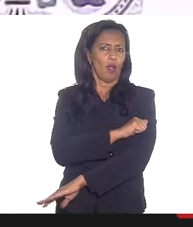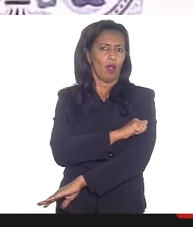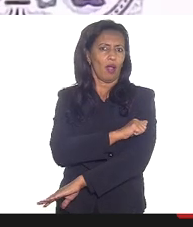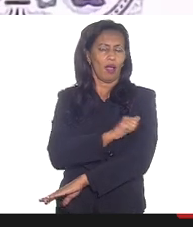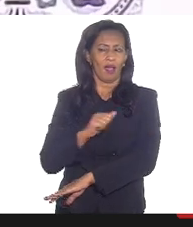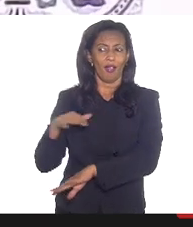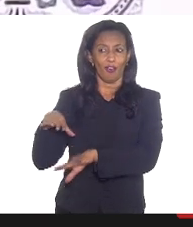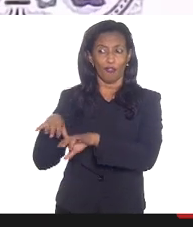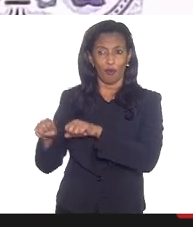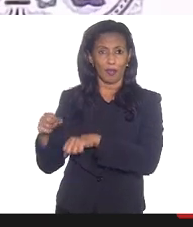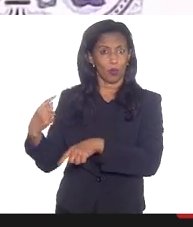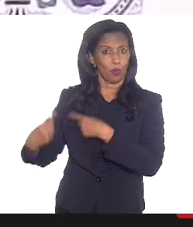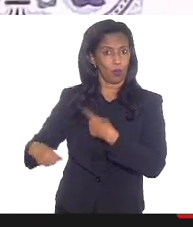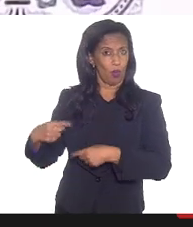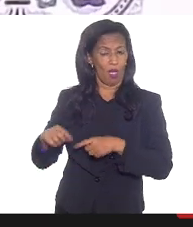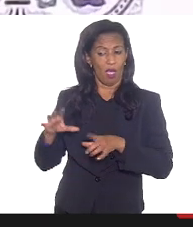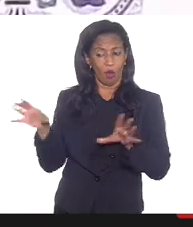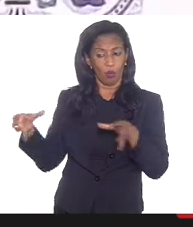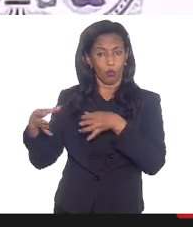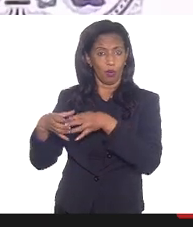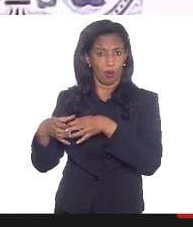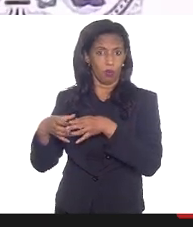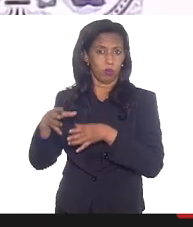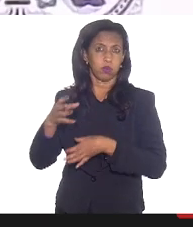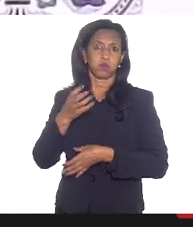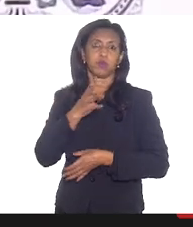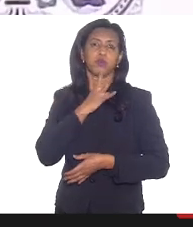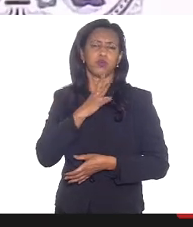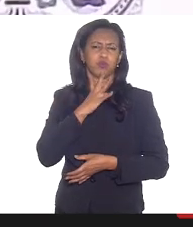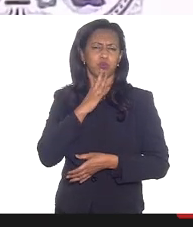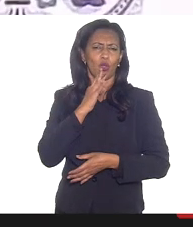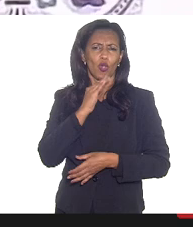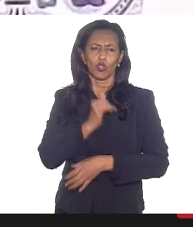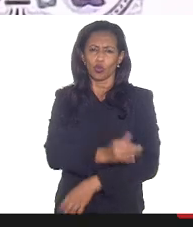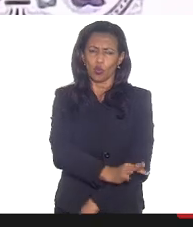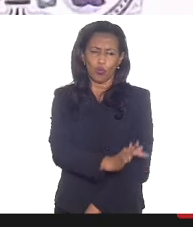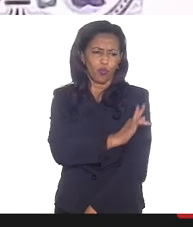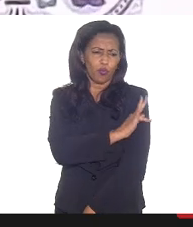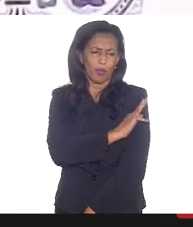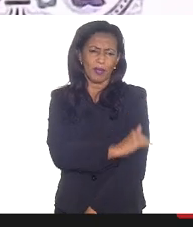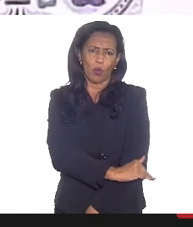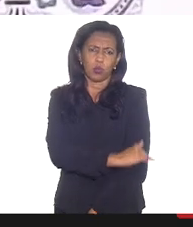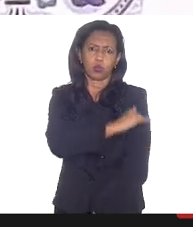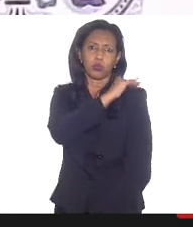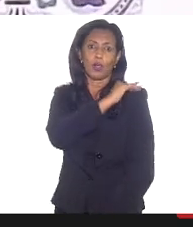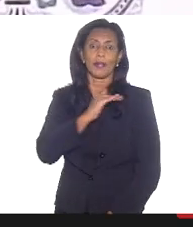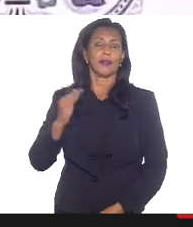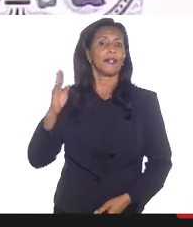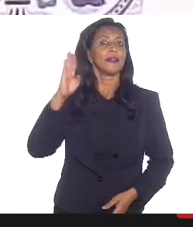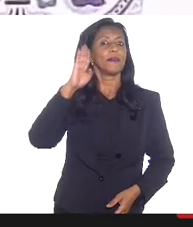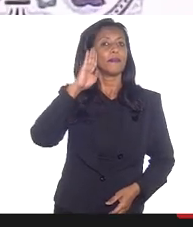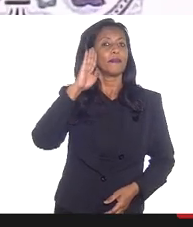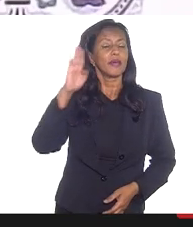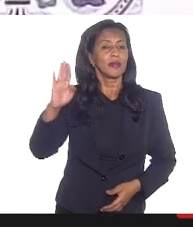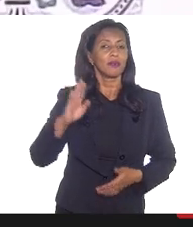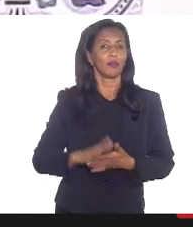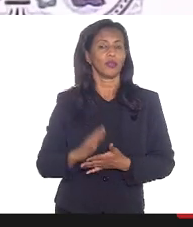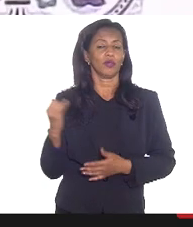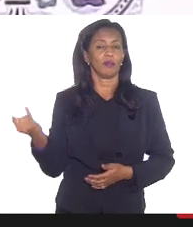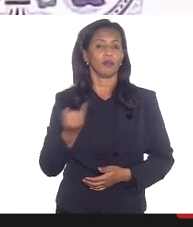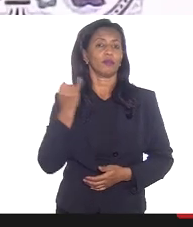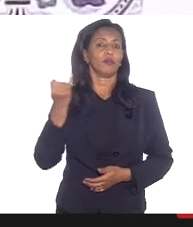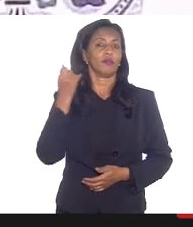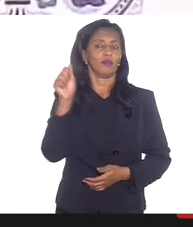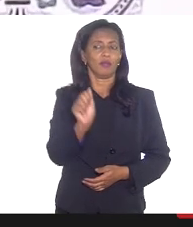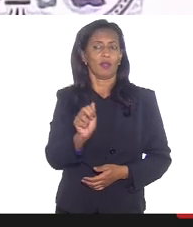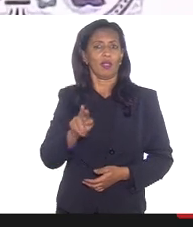é um campo de conhecimento, né, dentro de todo o ensino fundamental, né? E, principalmente, eu saliento a importância da